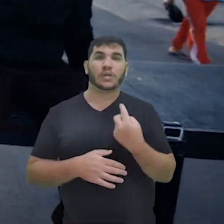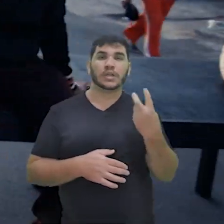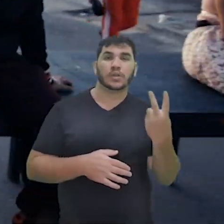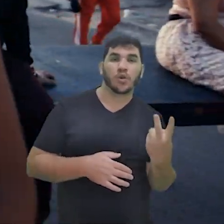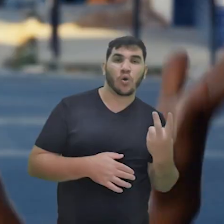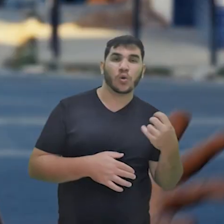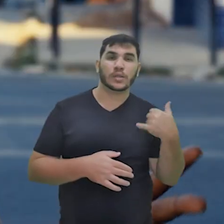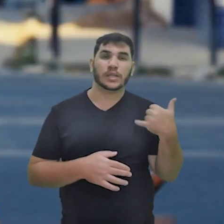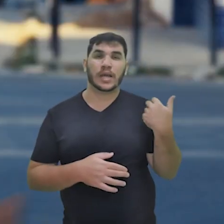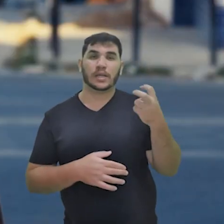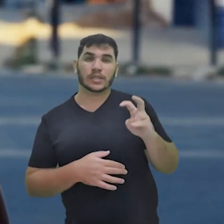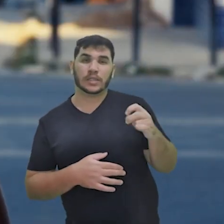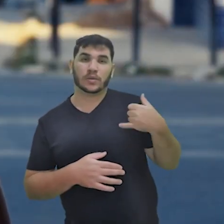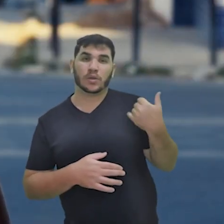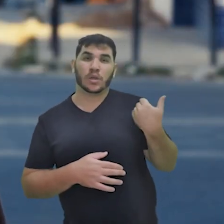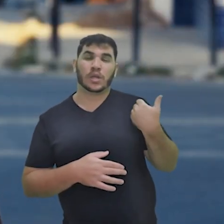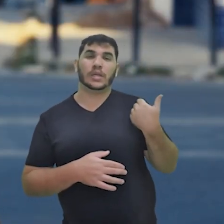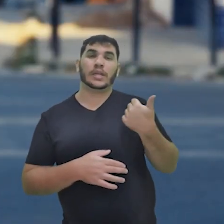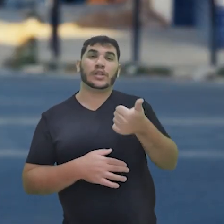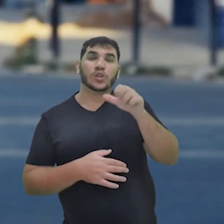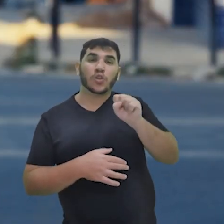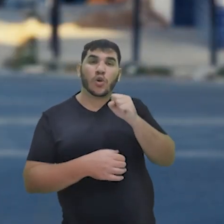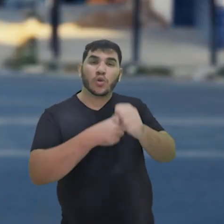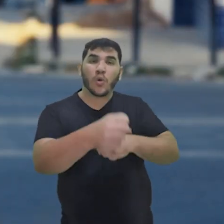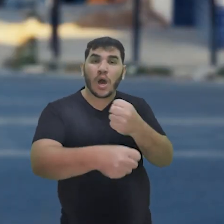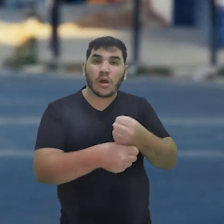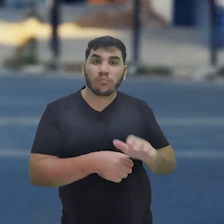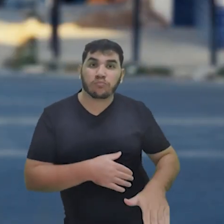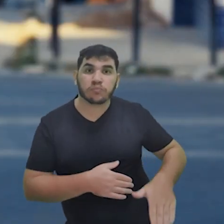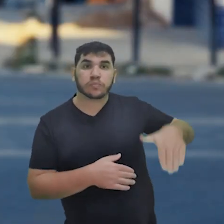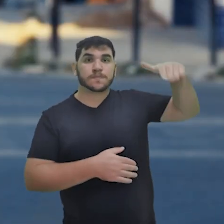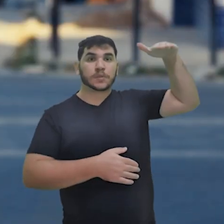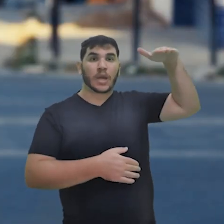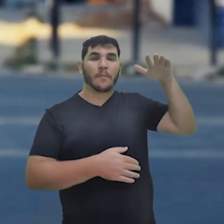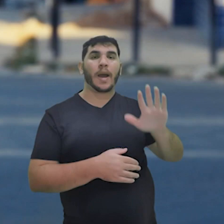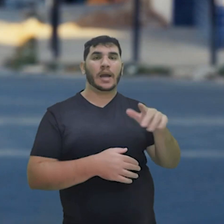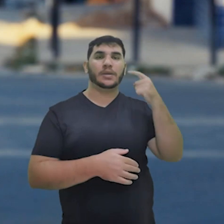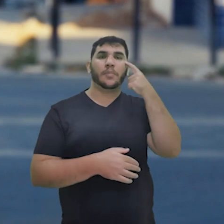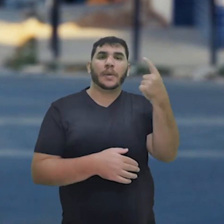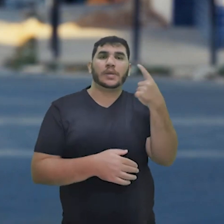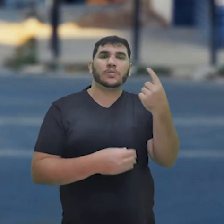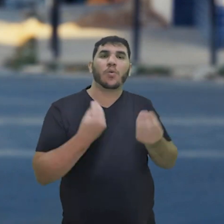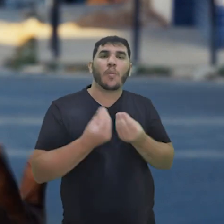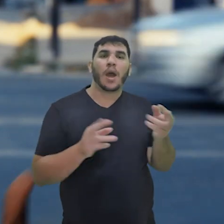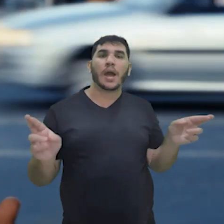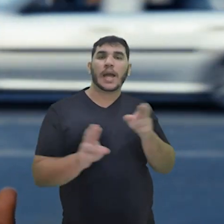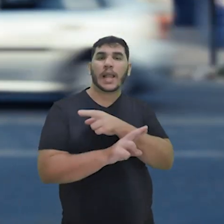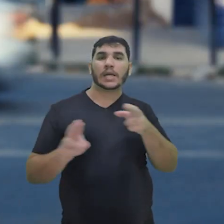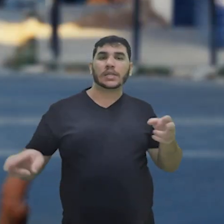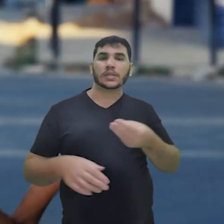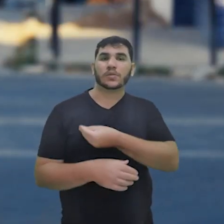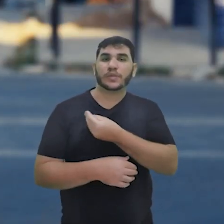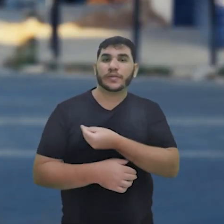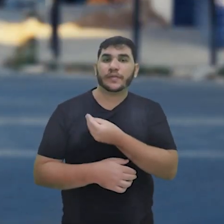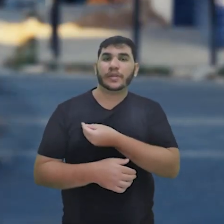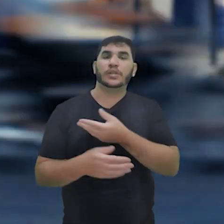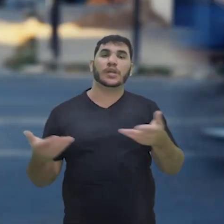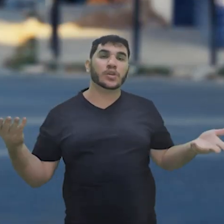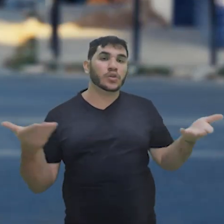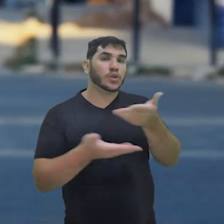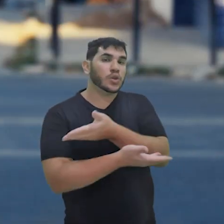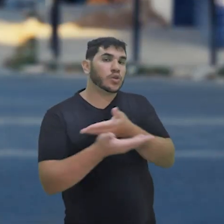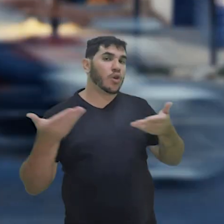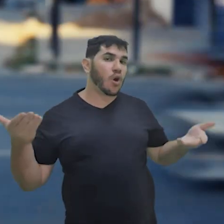anos elas vão estar bem grandes, né? Doroteia Ferreira. Mas eu penso muito nessa relação de vida mesmo, de